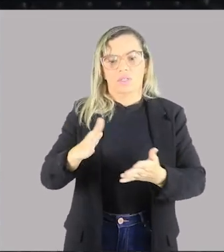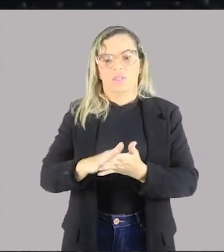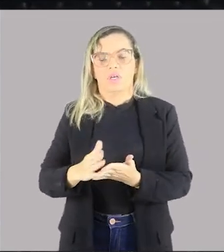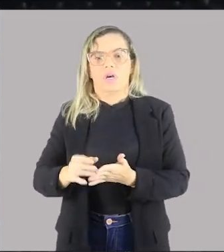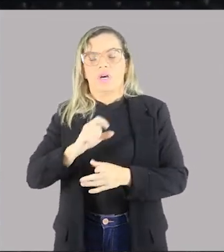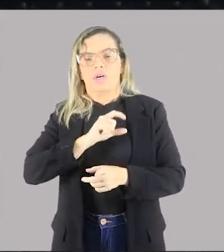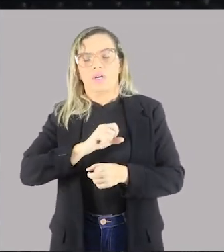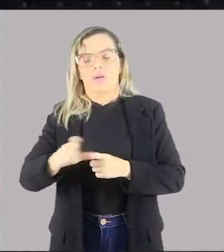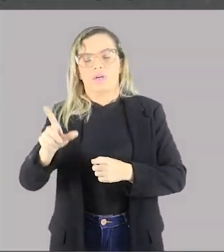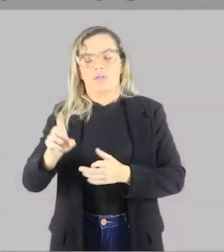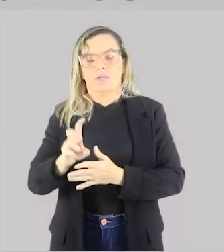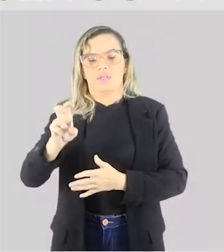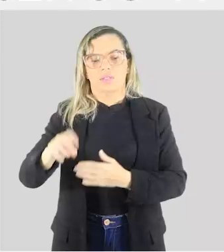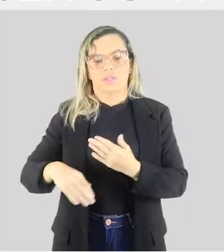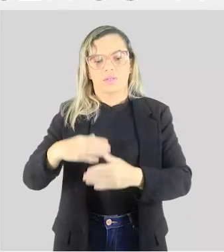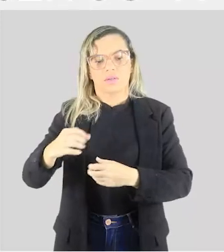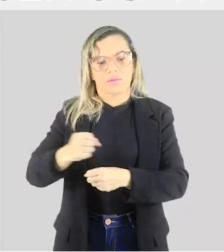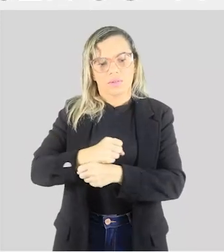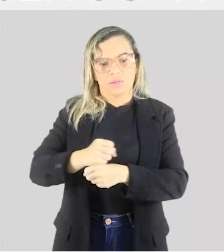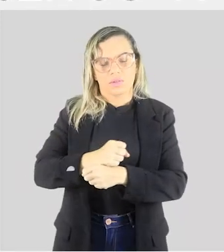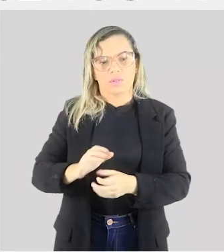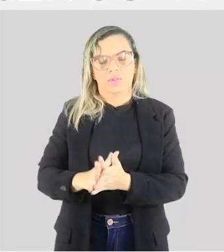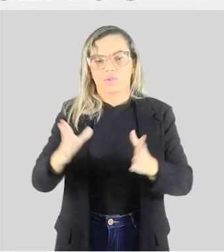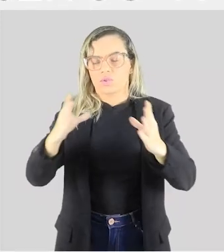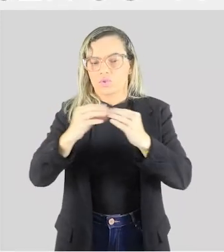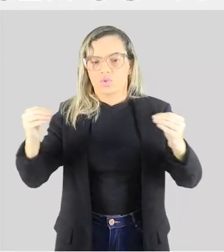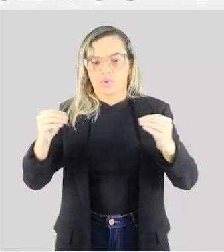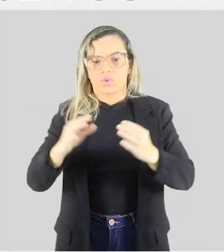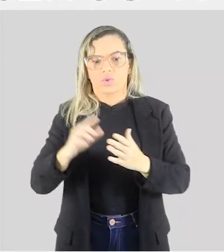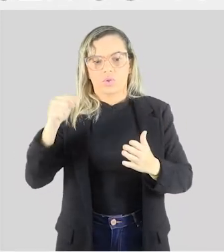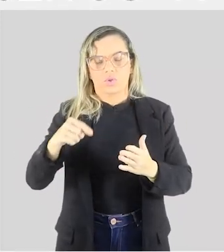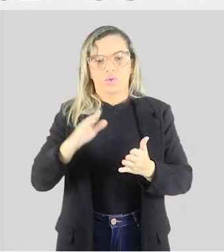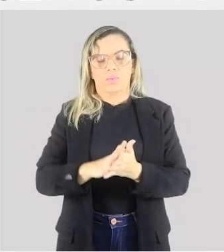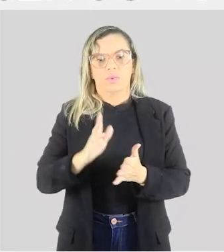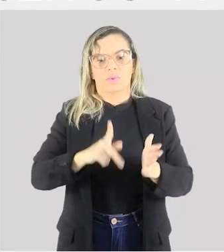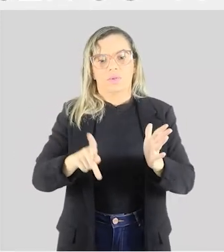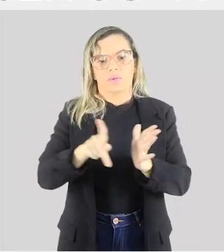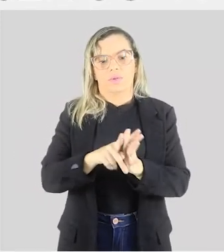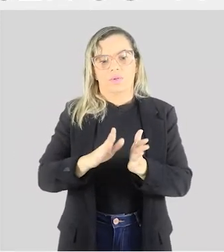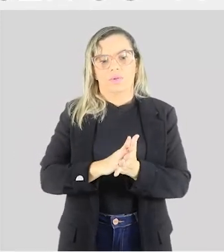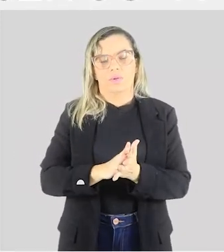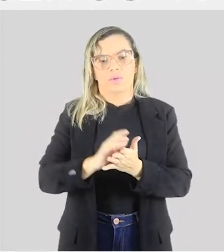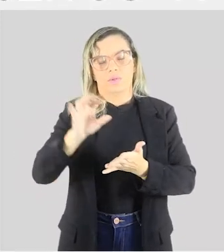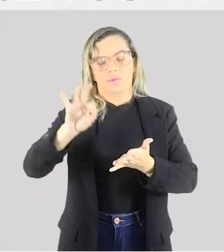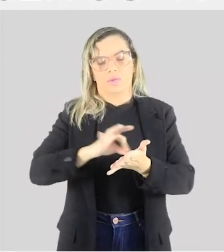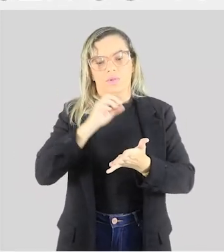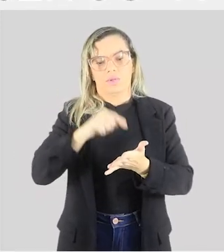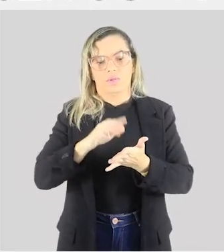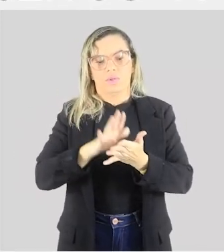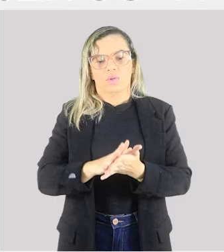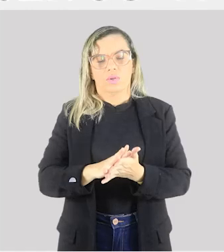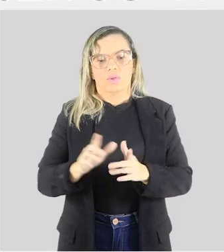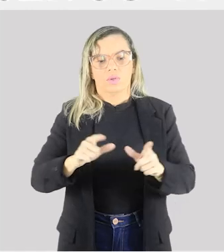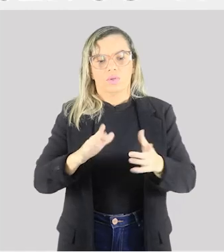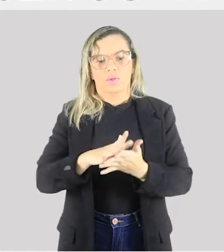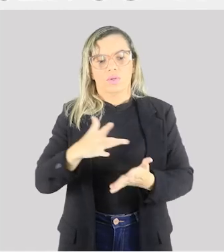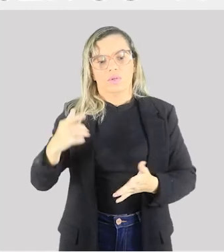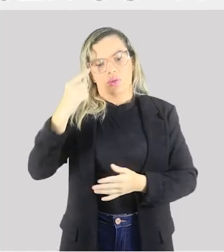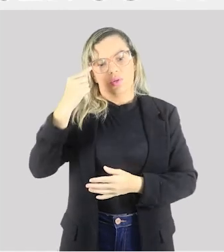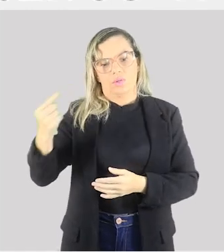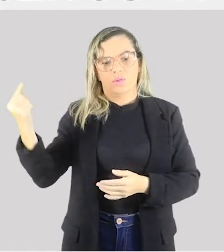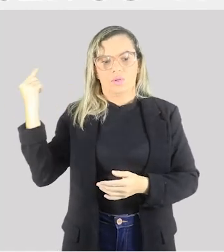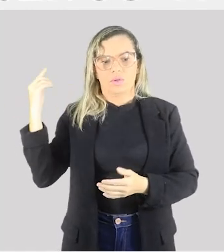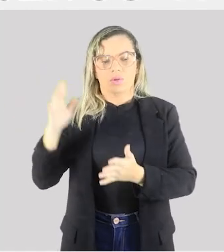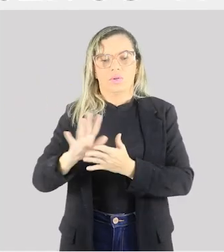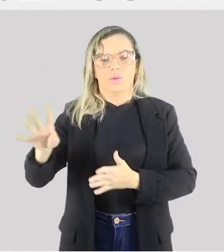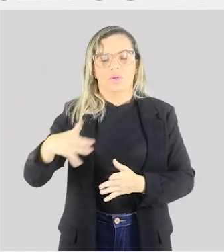prazos. Por último, não. Em quarto lugar, nós temos destituição de cargo em comissão, destituição de